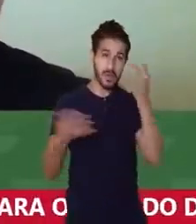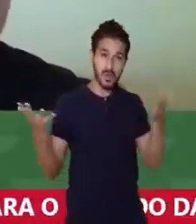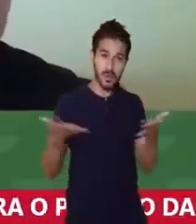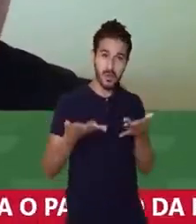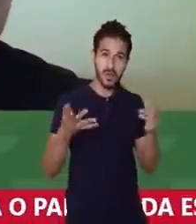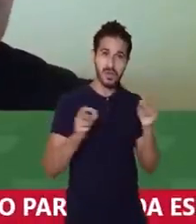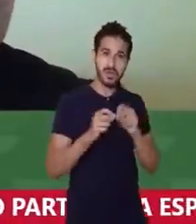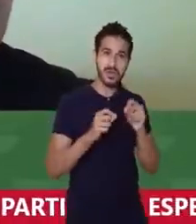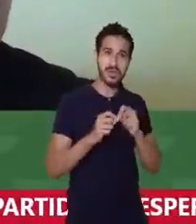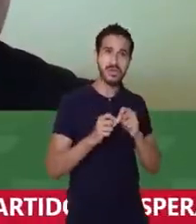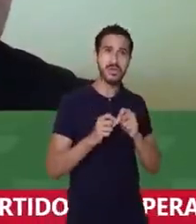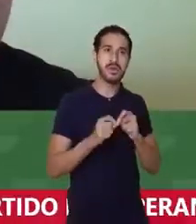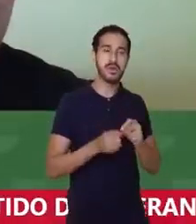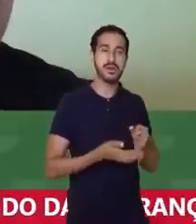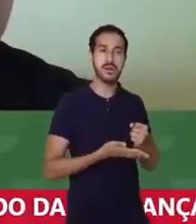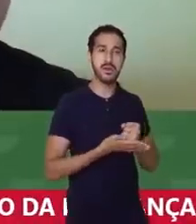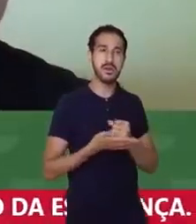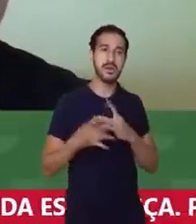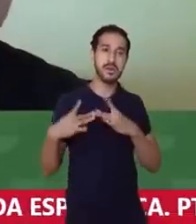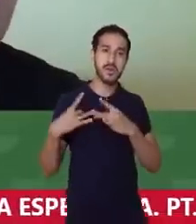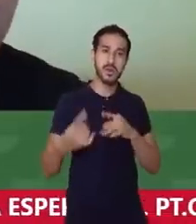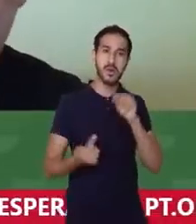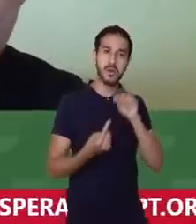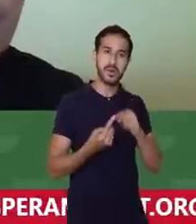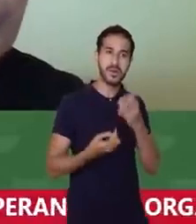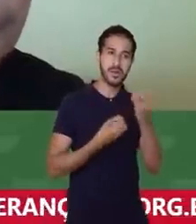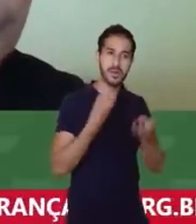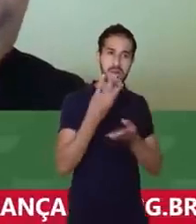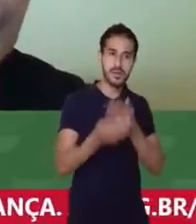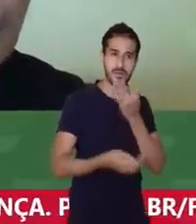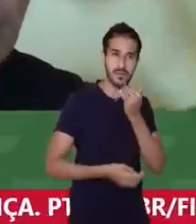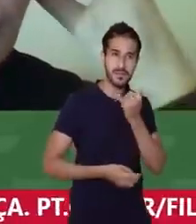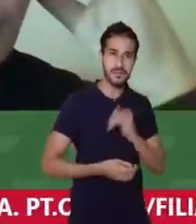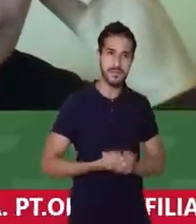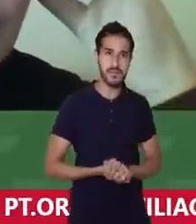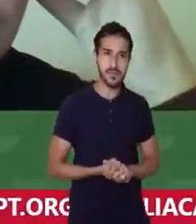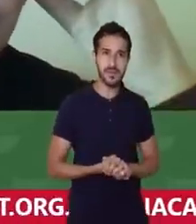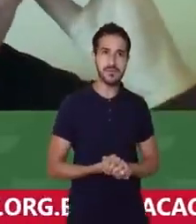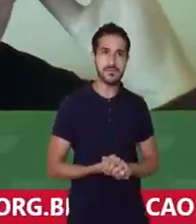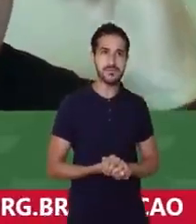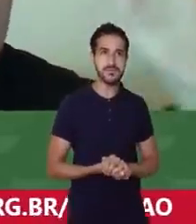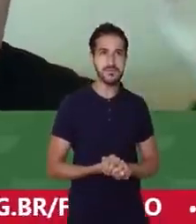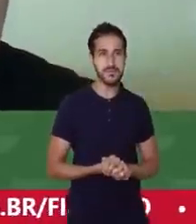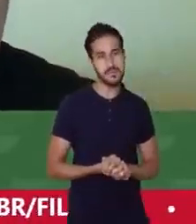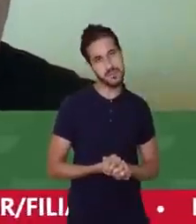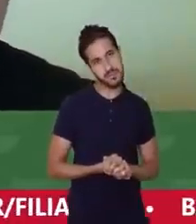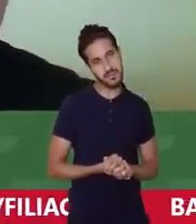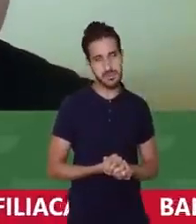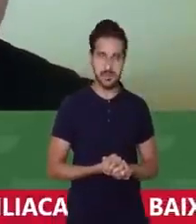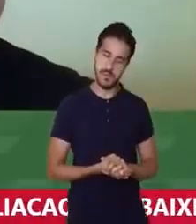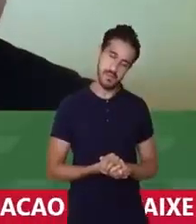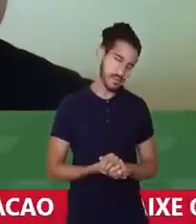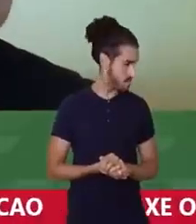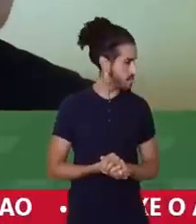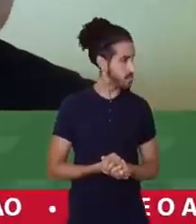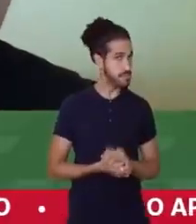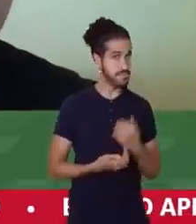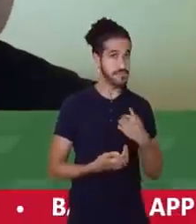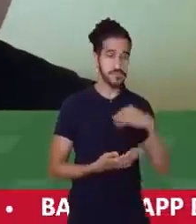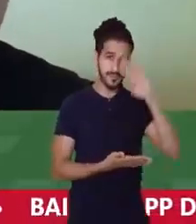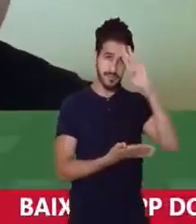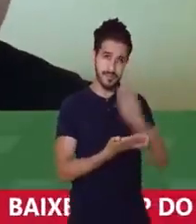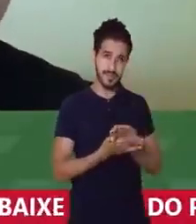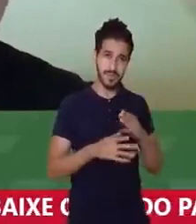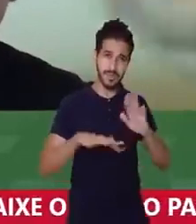inclusive, fazendo uma ação humanitária no sentido de fornecer alimento, né? Eu acredito, Bongás,